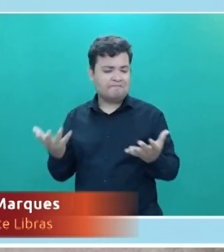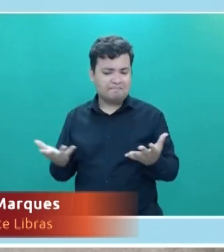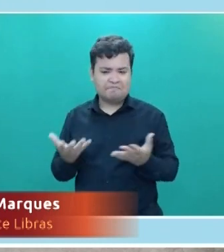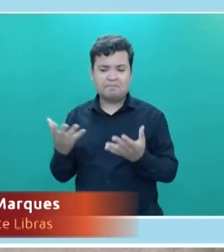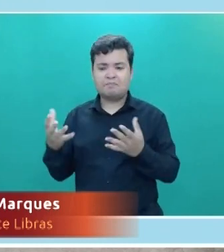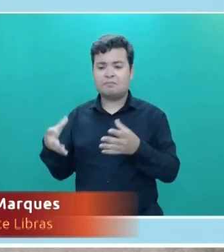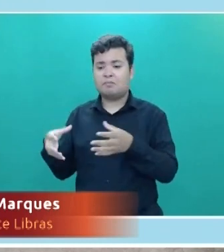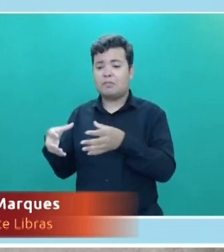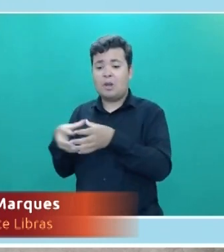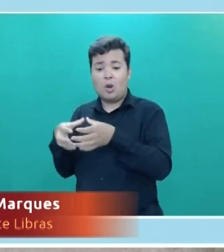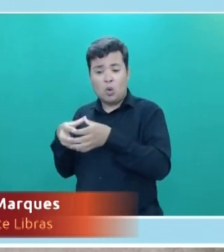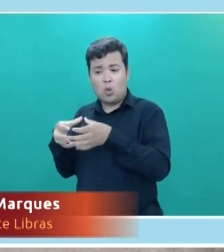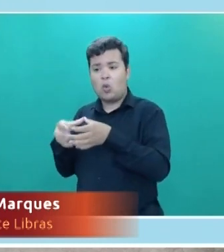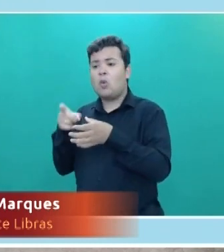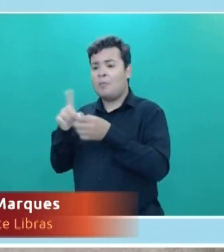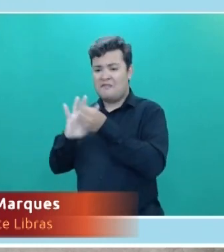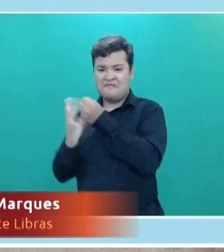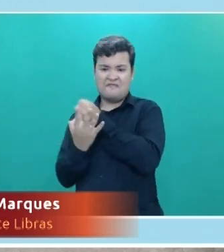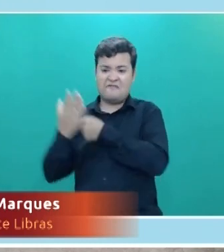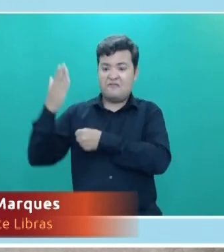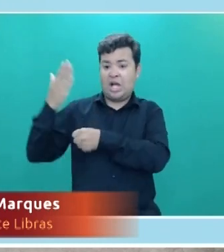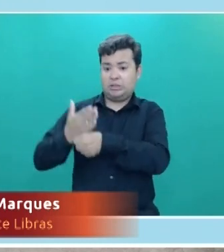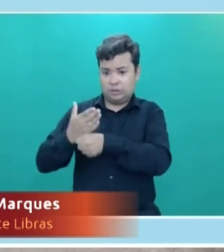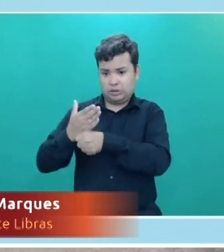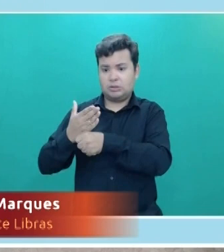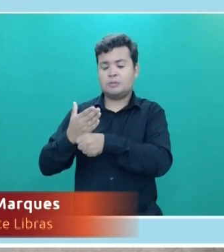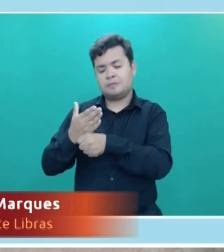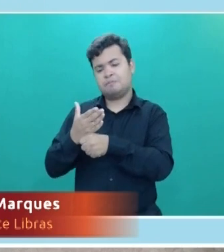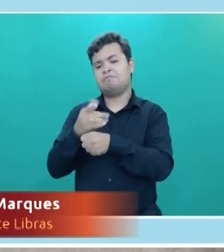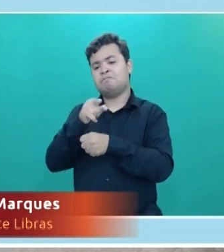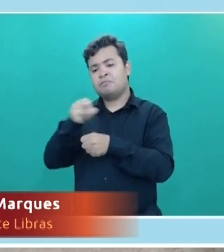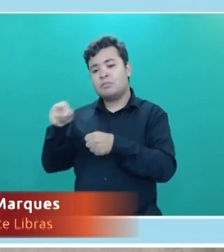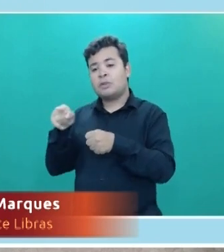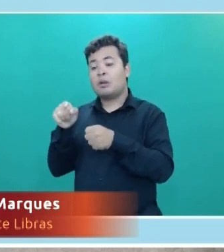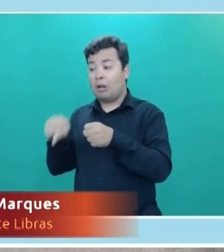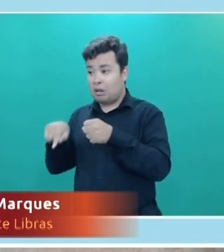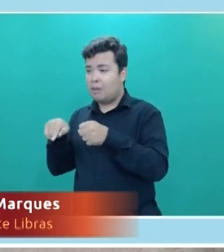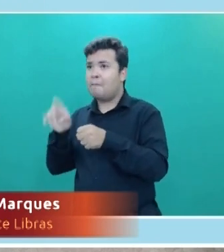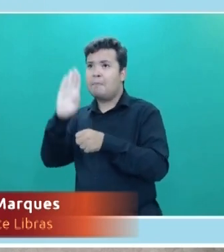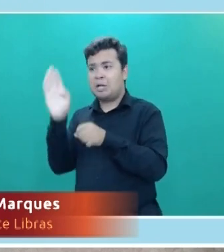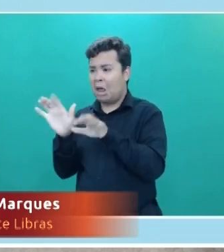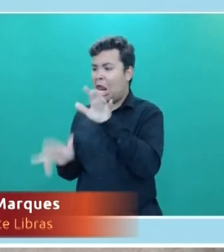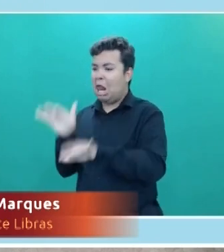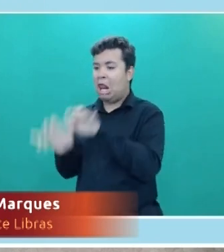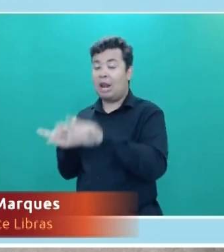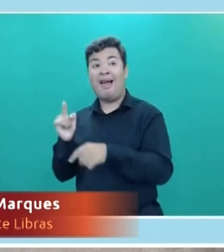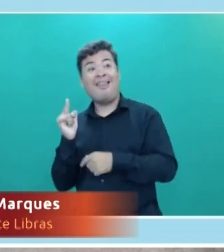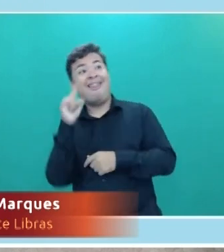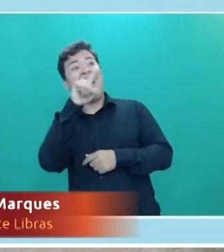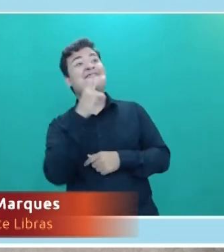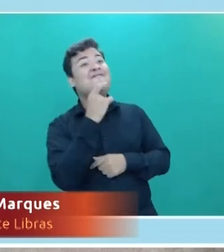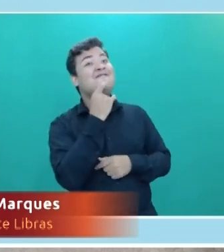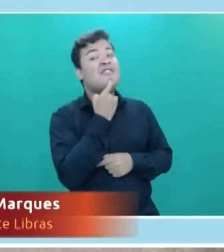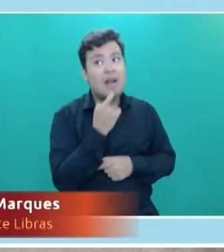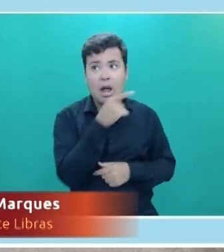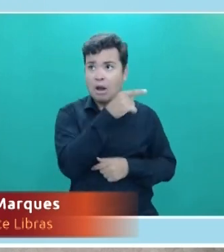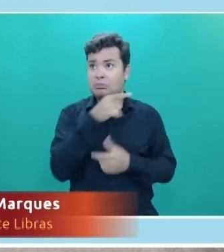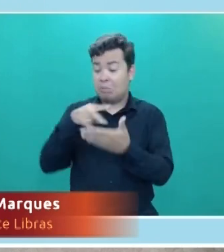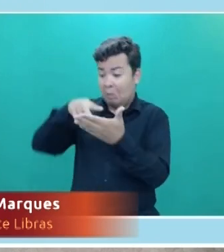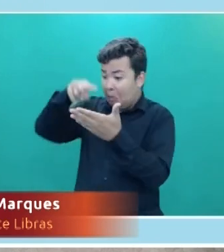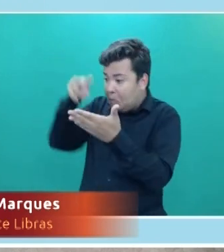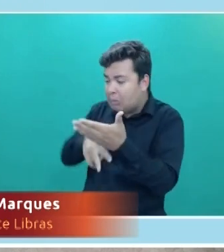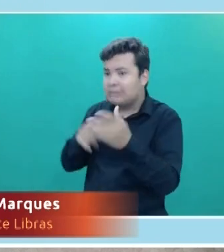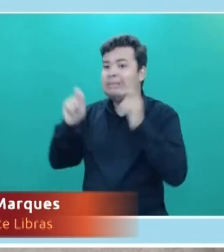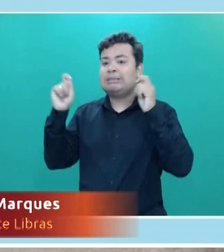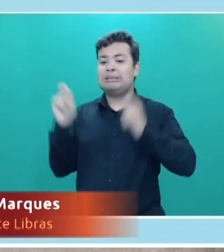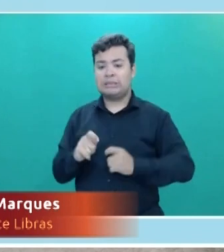crente em regimes fascistas, ele posta aqui no Brasil e alguém da Finlândia imediatamente já pode ler, né? Alguém no outro lado do mundo